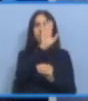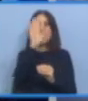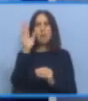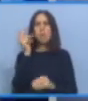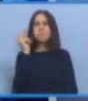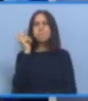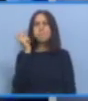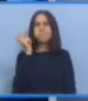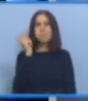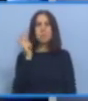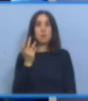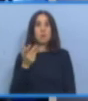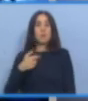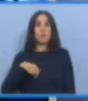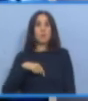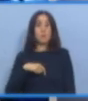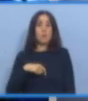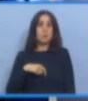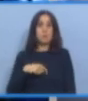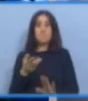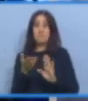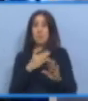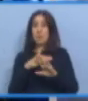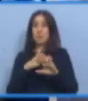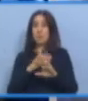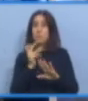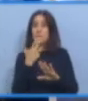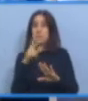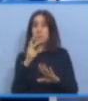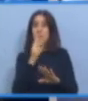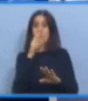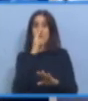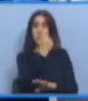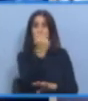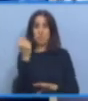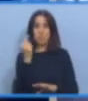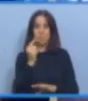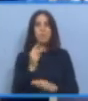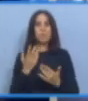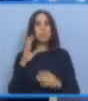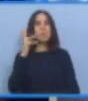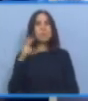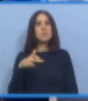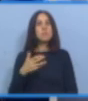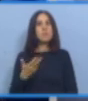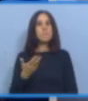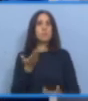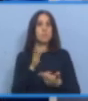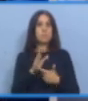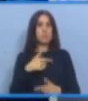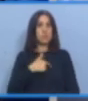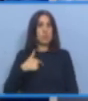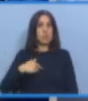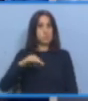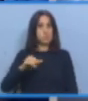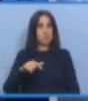dezenas de anos, nós até consideramos uma média de 100 anos para cada um deles. E o que acontece é que, por exemplo, a China,